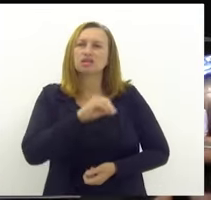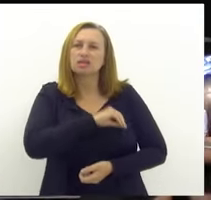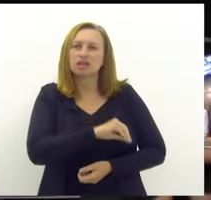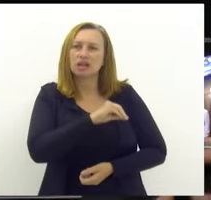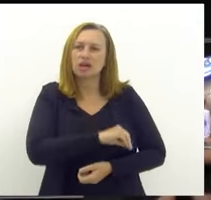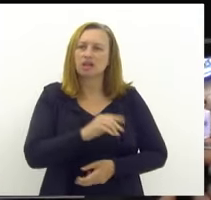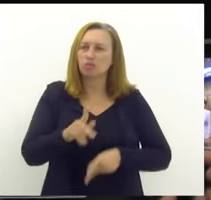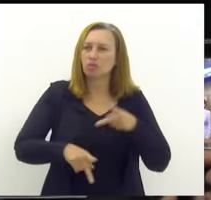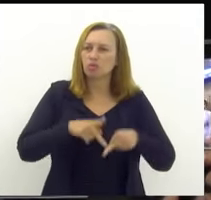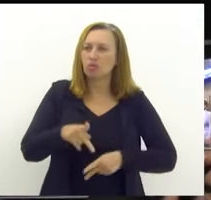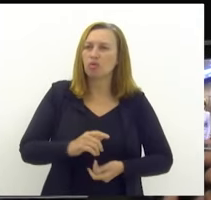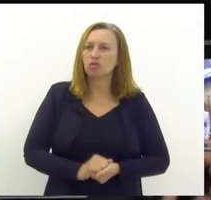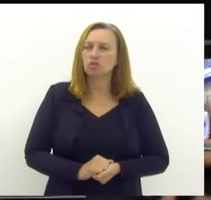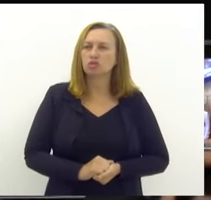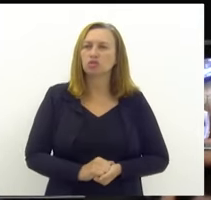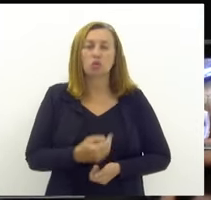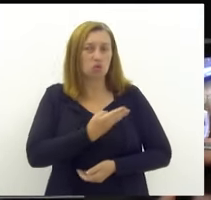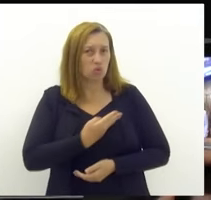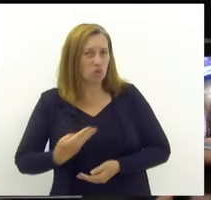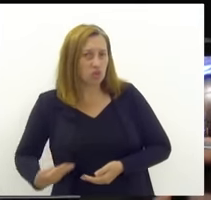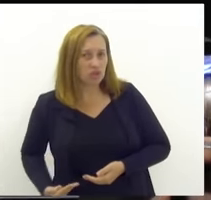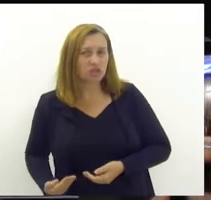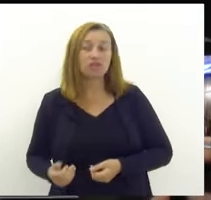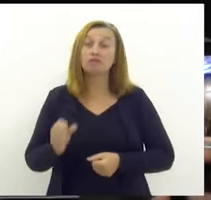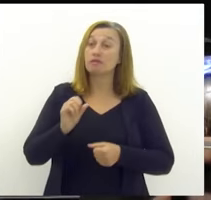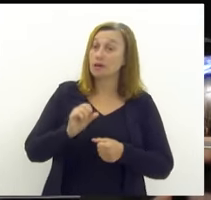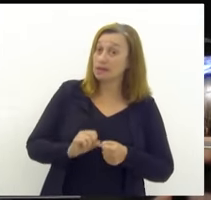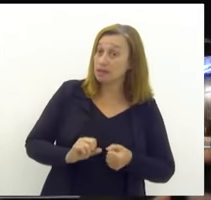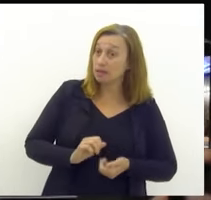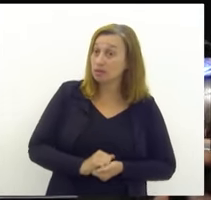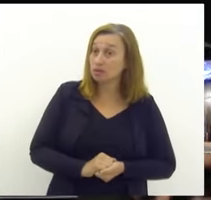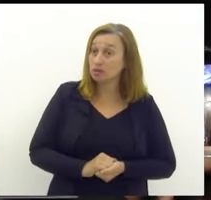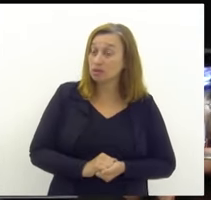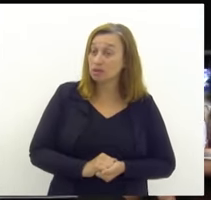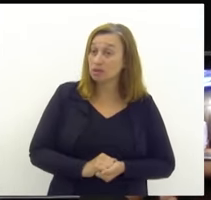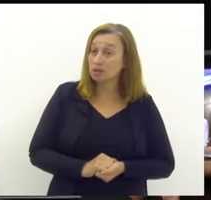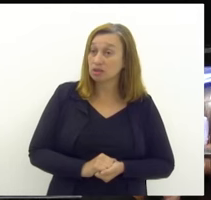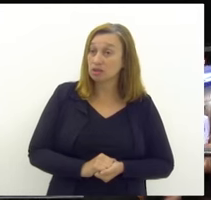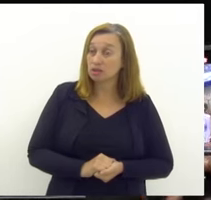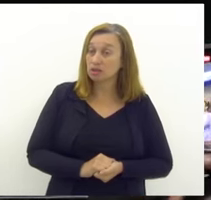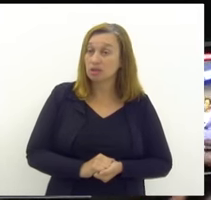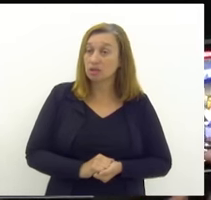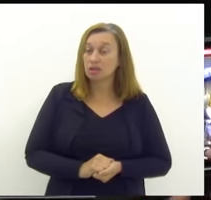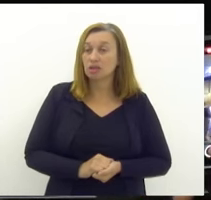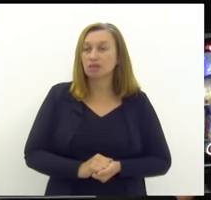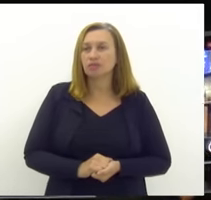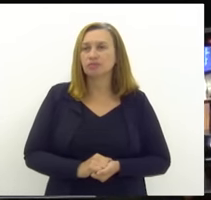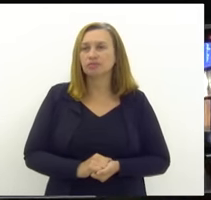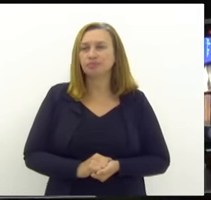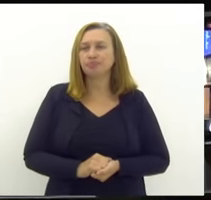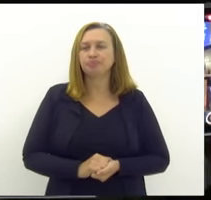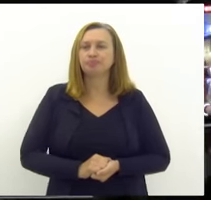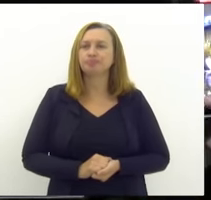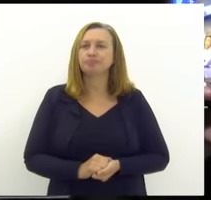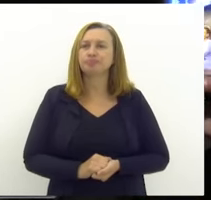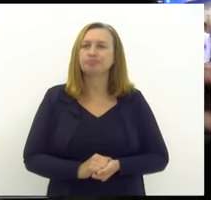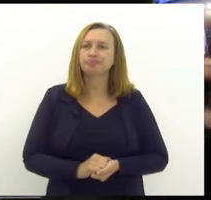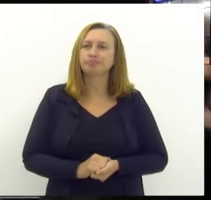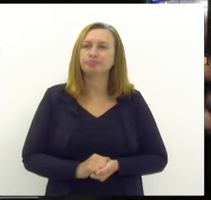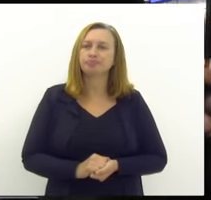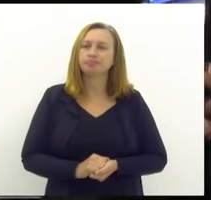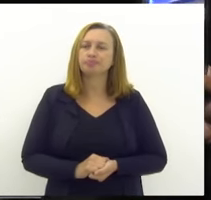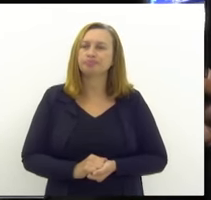povo o que o governador deveria estar fazendo era serrar fileiras para invés da